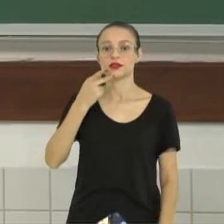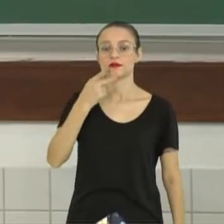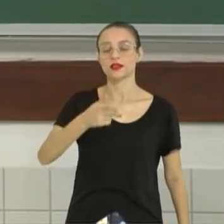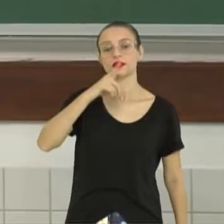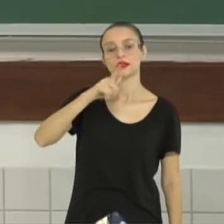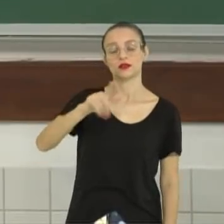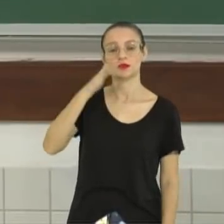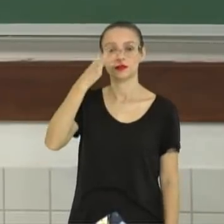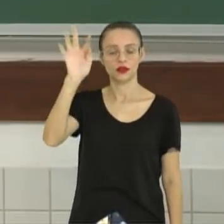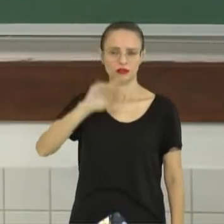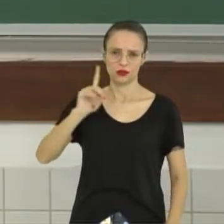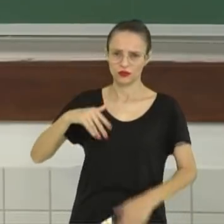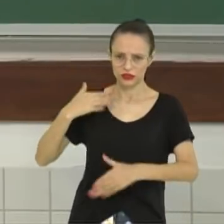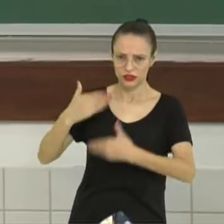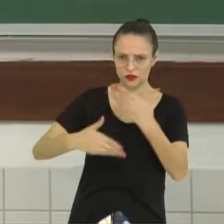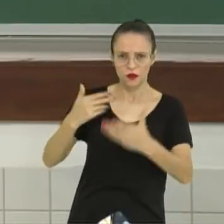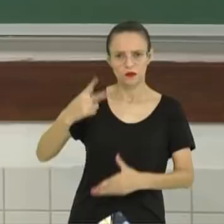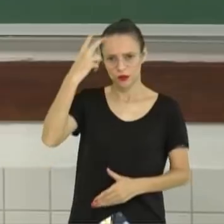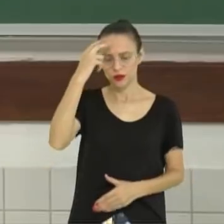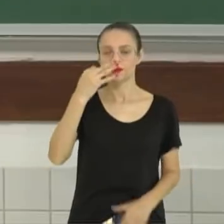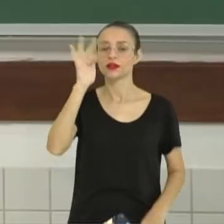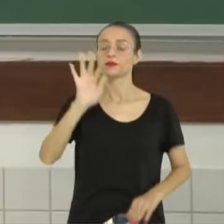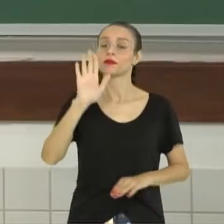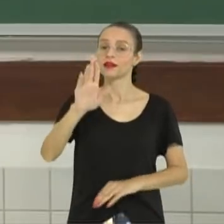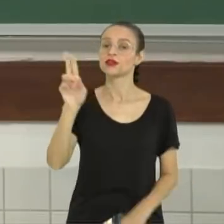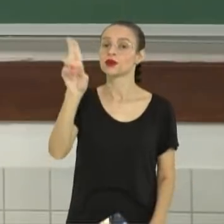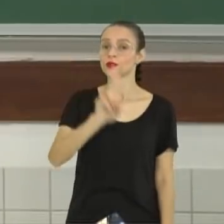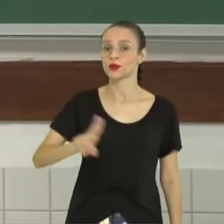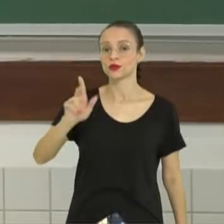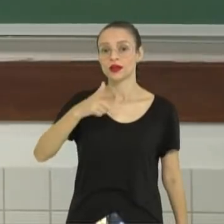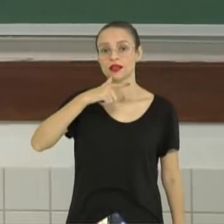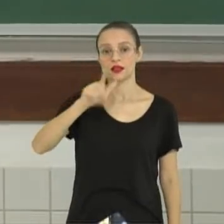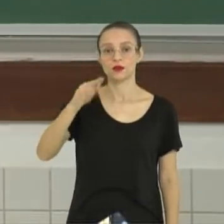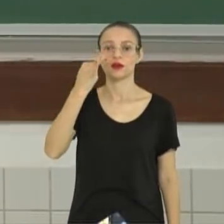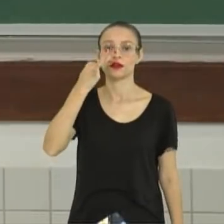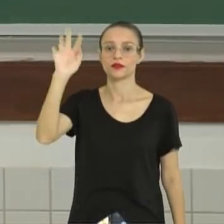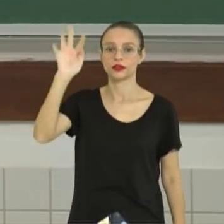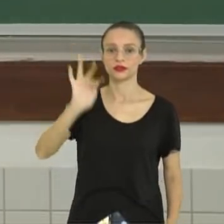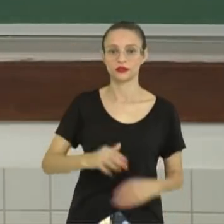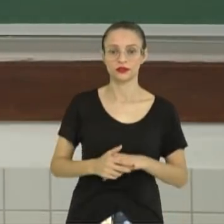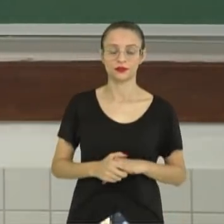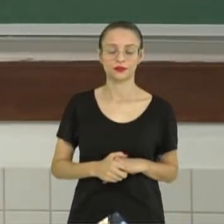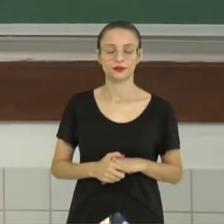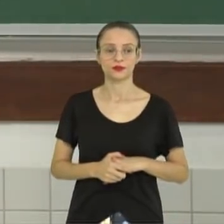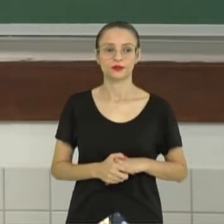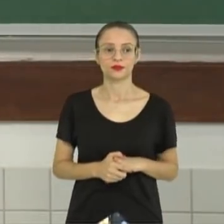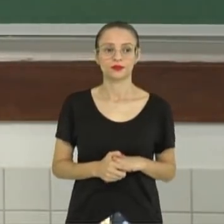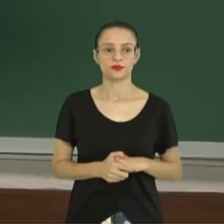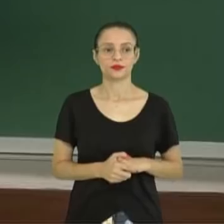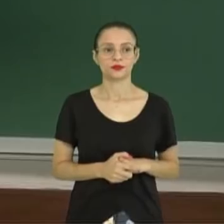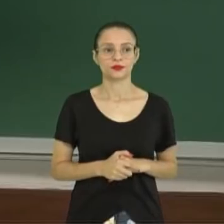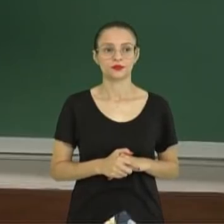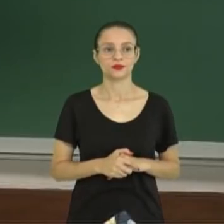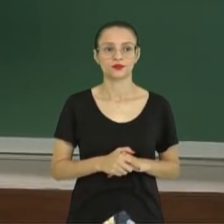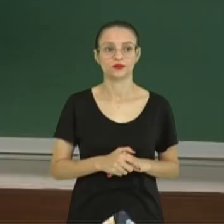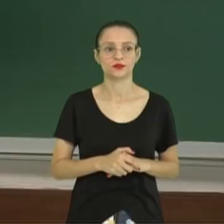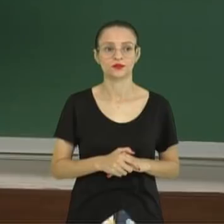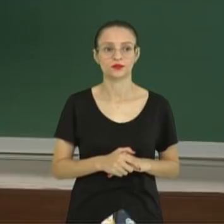necessariamente desenvolve a cultura francesa, que usam este idioma, que utilizam como idioma oficial.